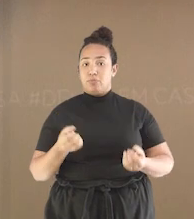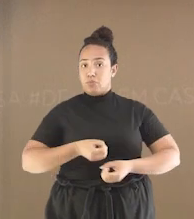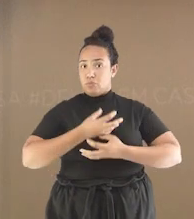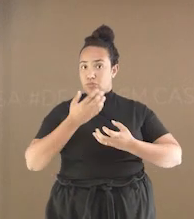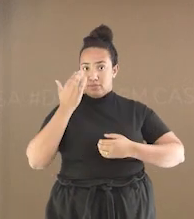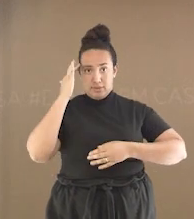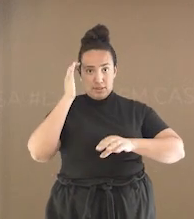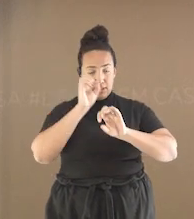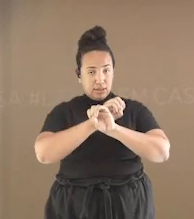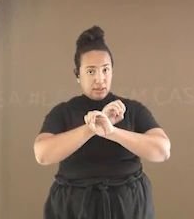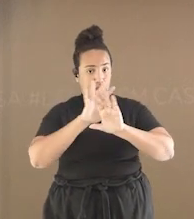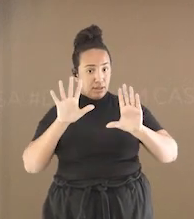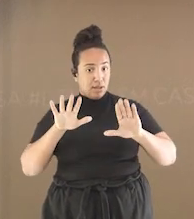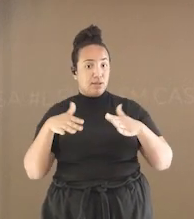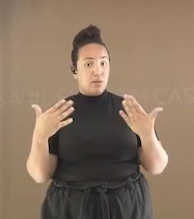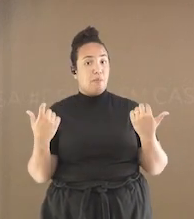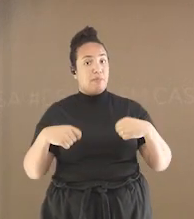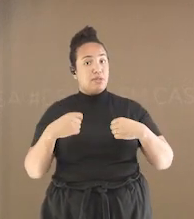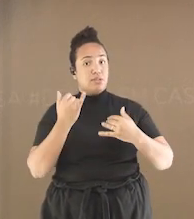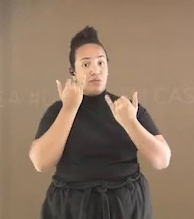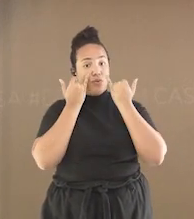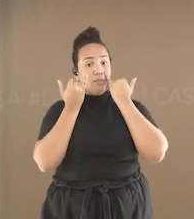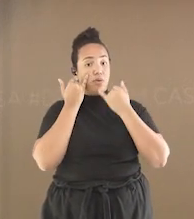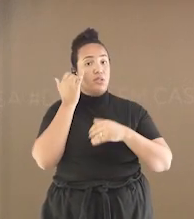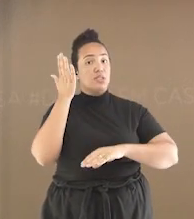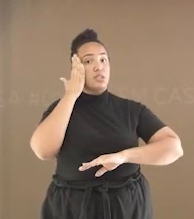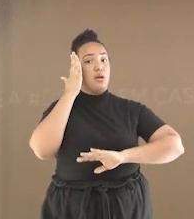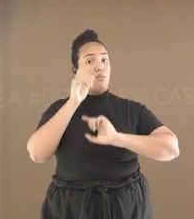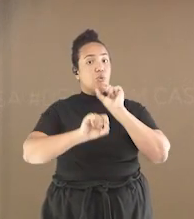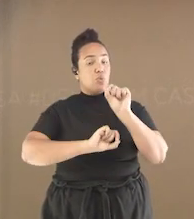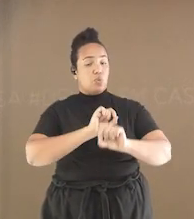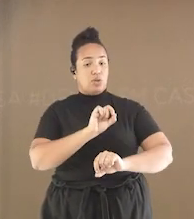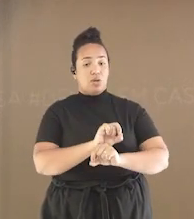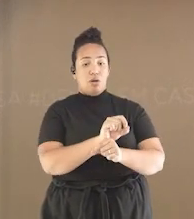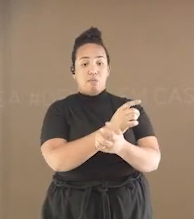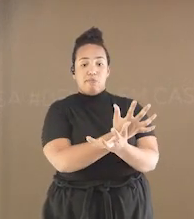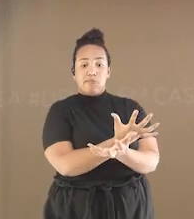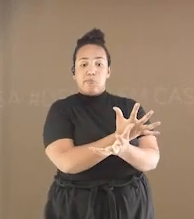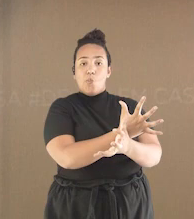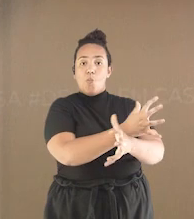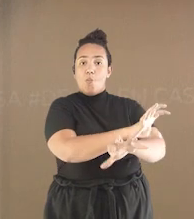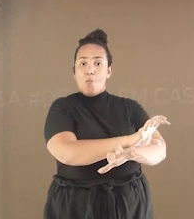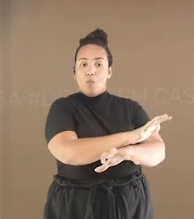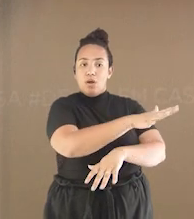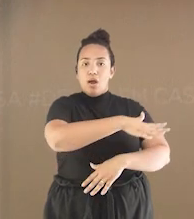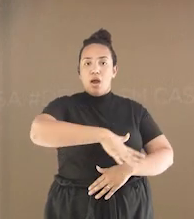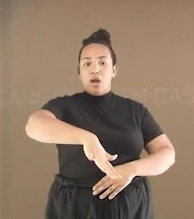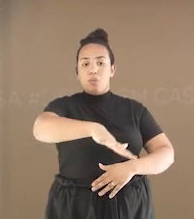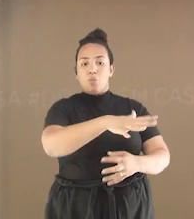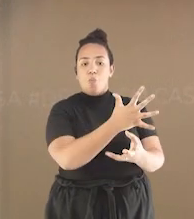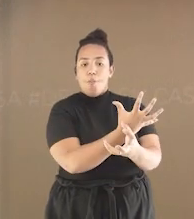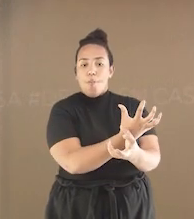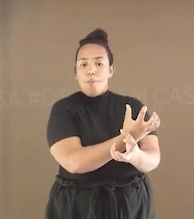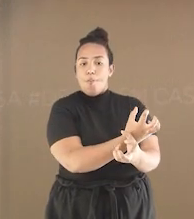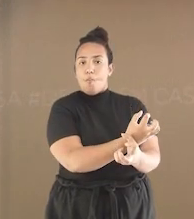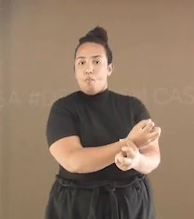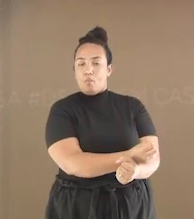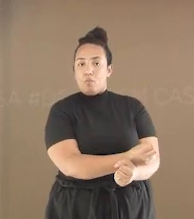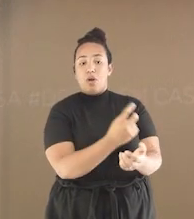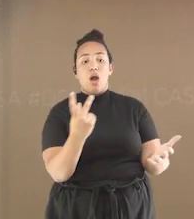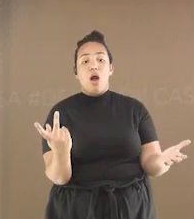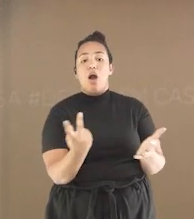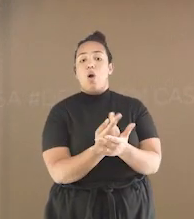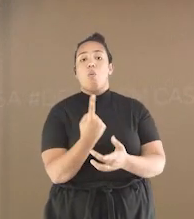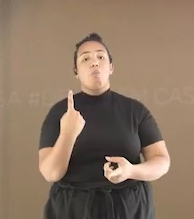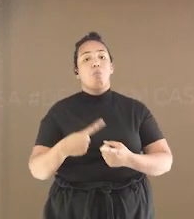o poema, é importante que saiba uma informação. O sertão, de modo geral, é um local seco. Isso acontece